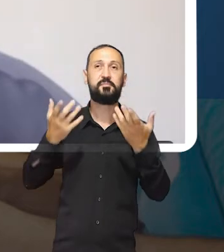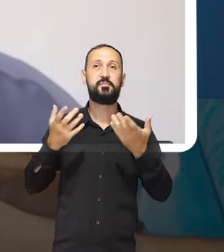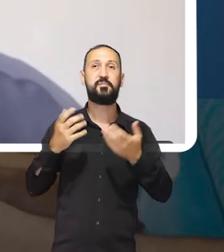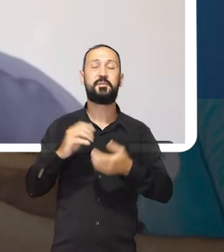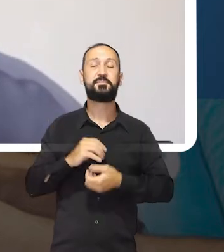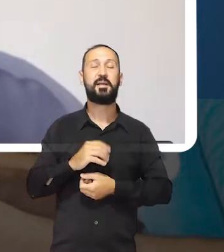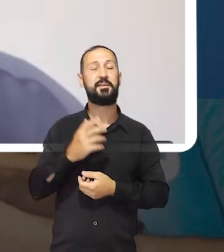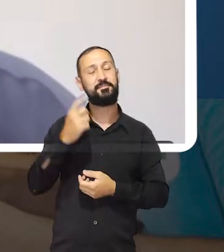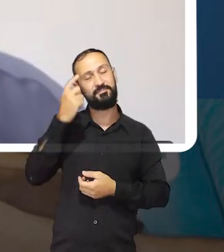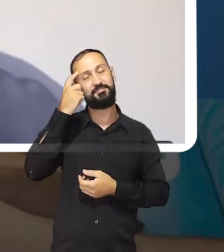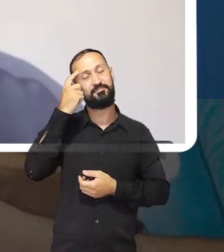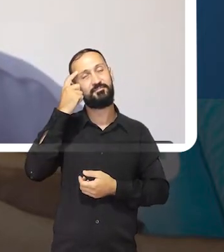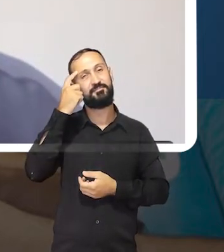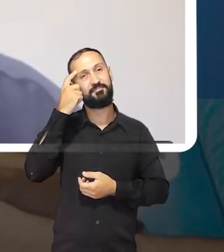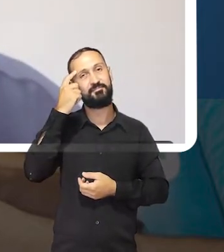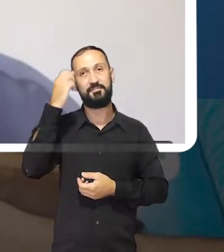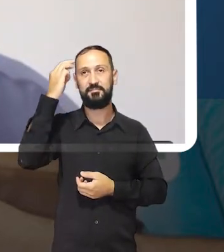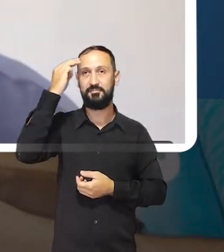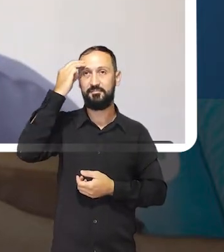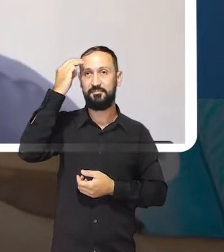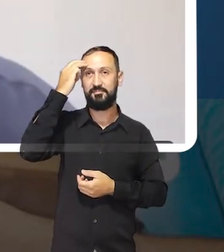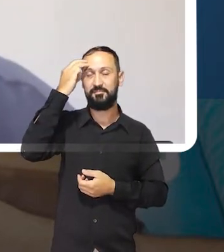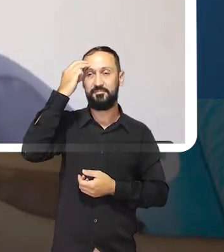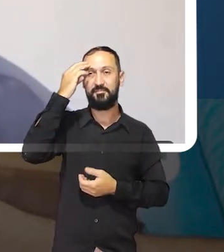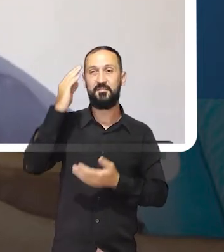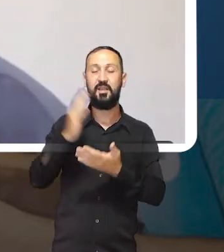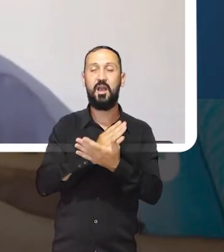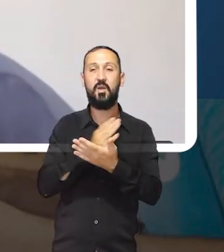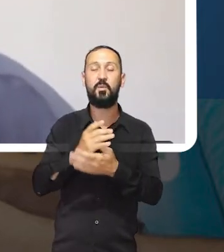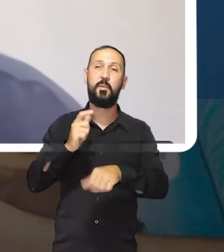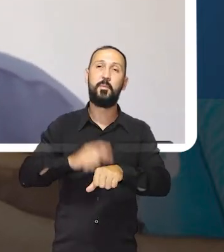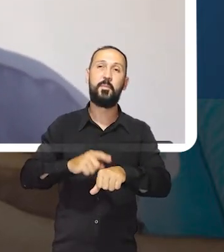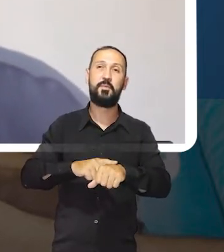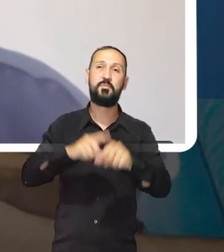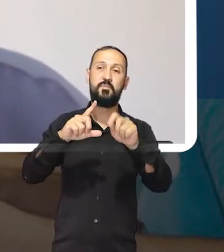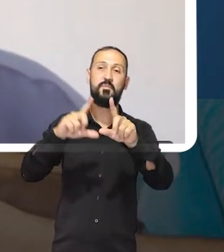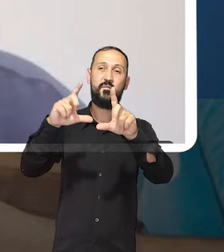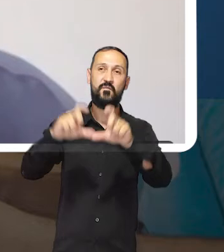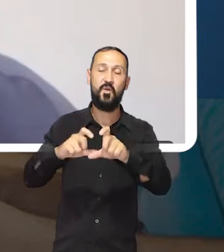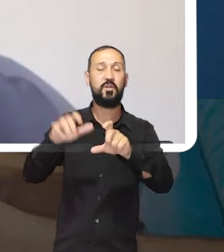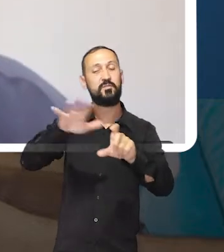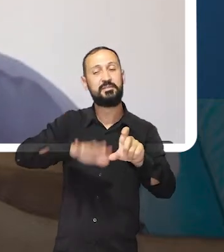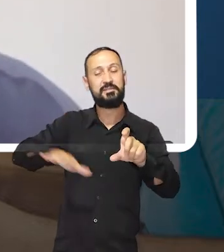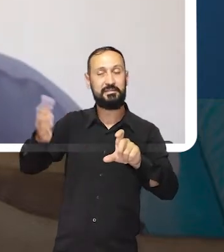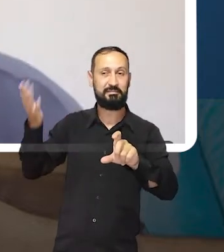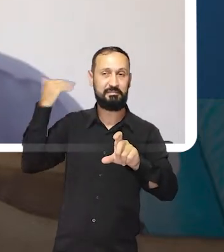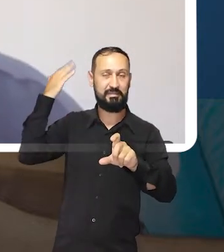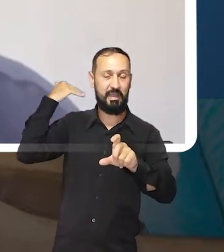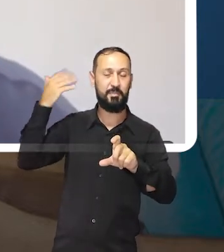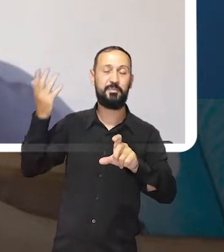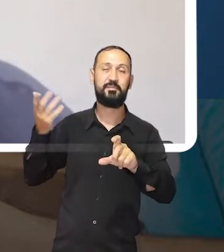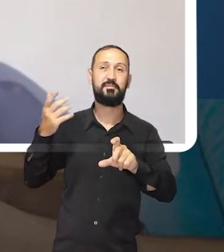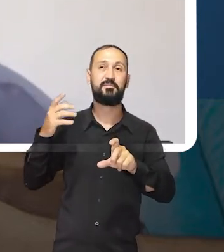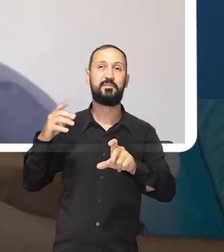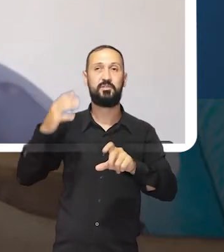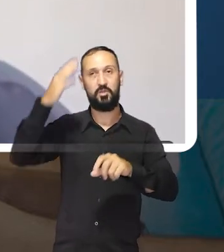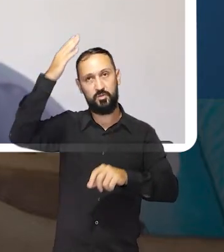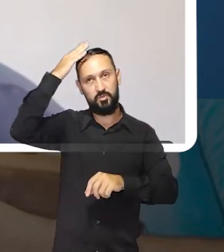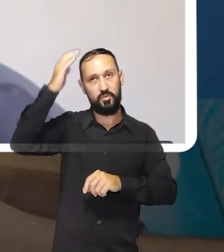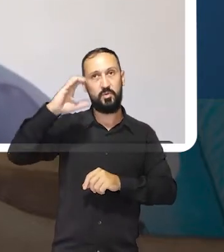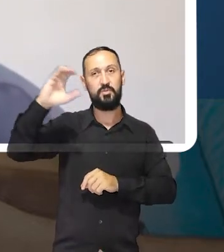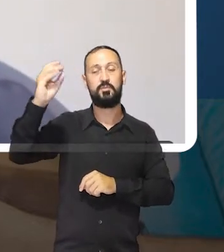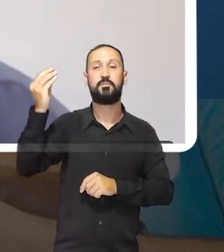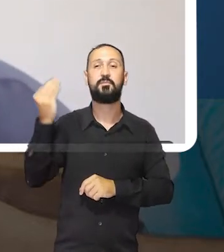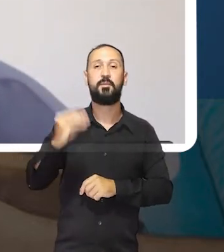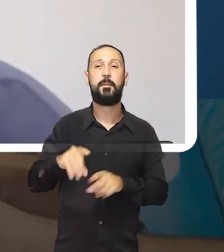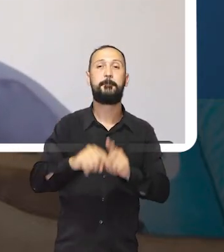e entrelaçado de memória e coloco algumas fotos também de época, né? De